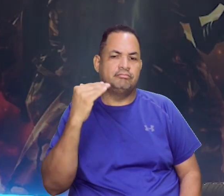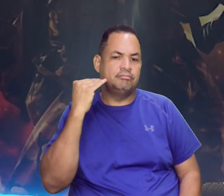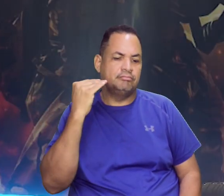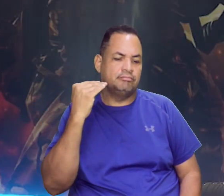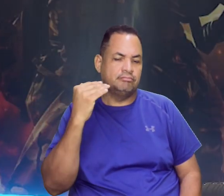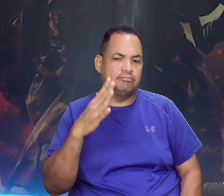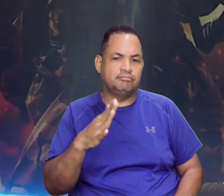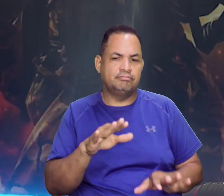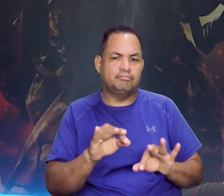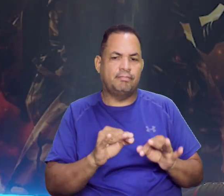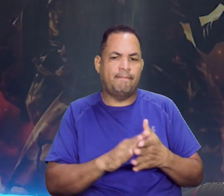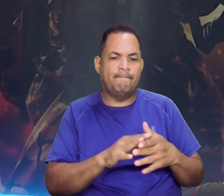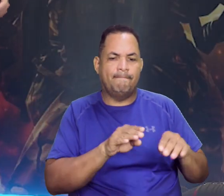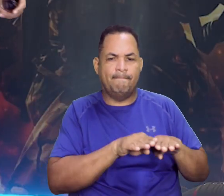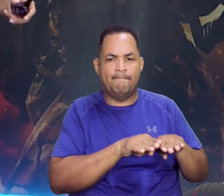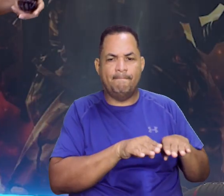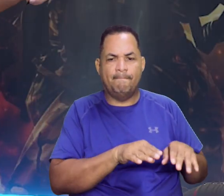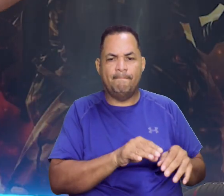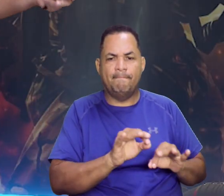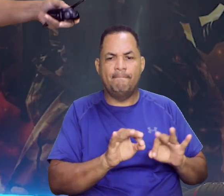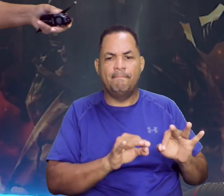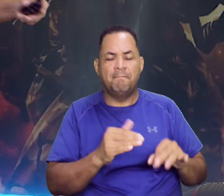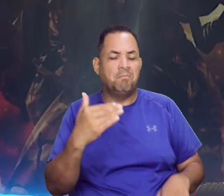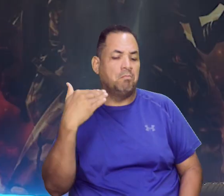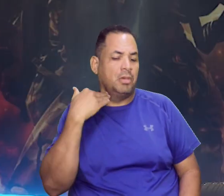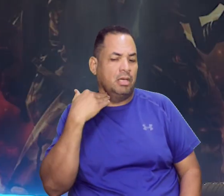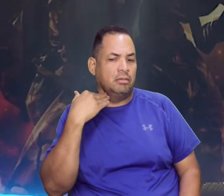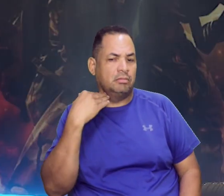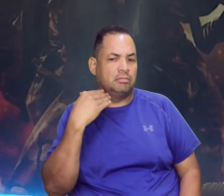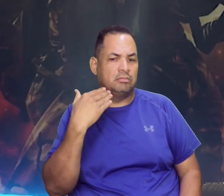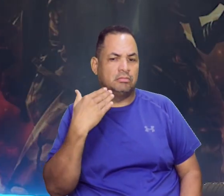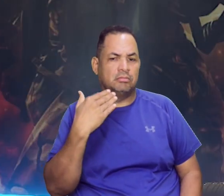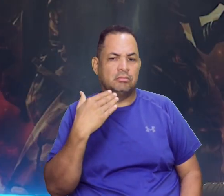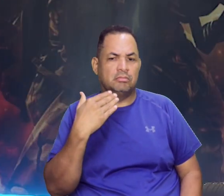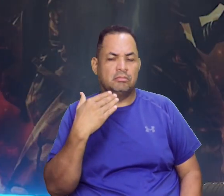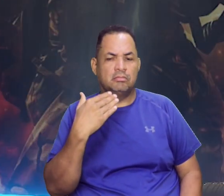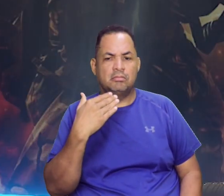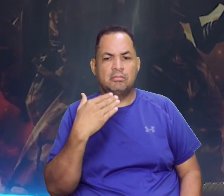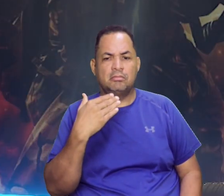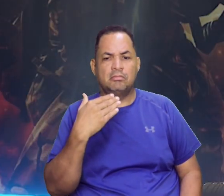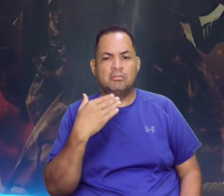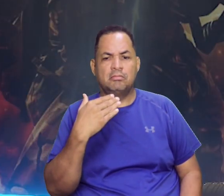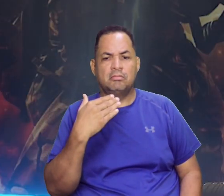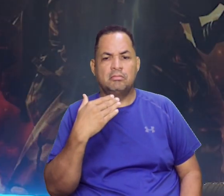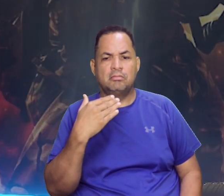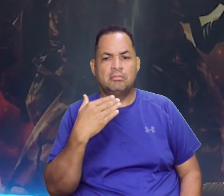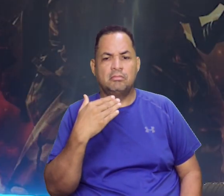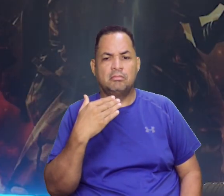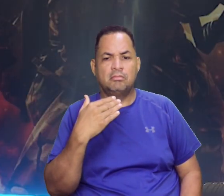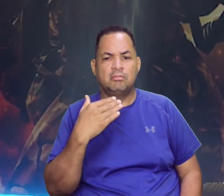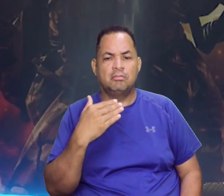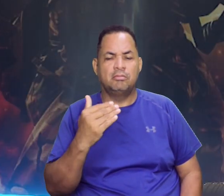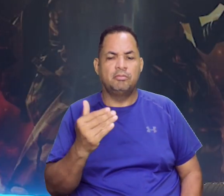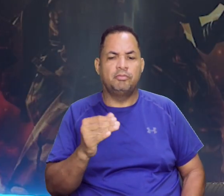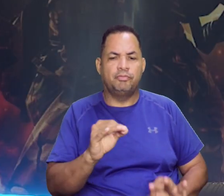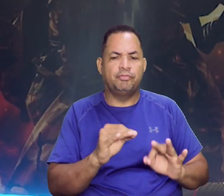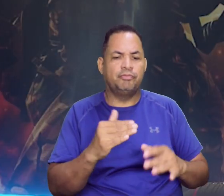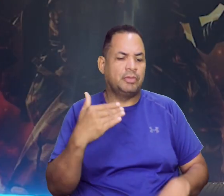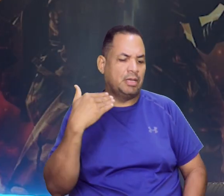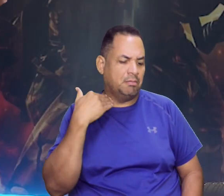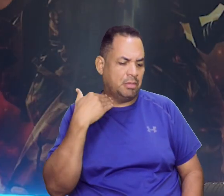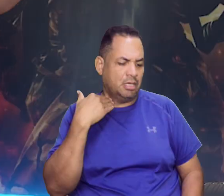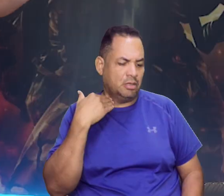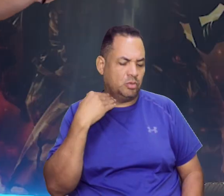para negros e bancos para brancos, onde vai estar escrito banco de negro